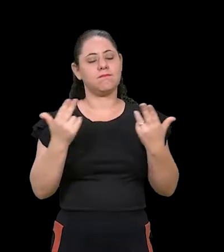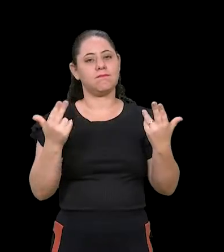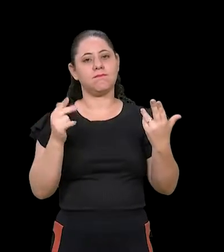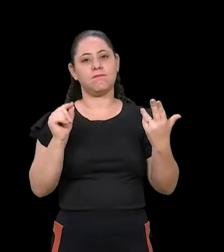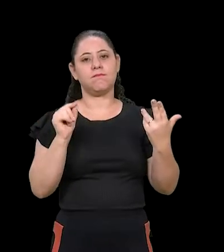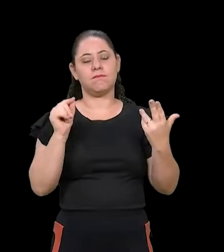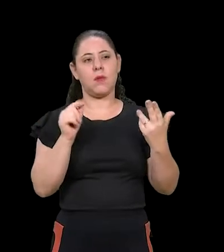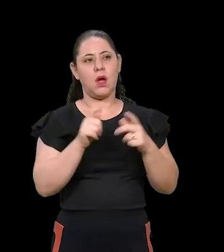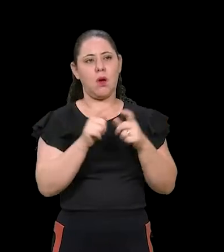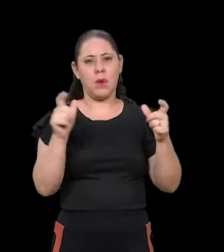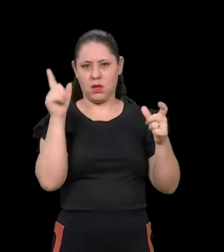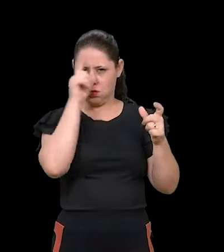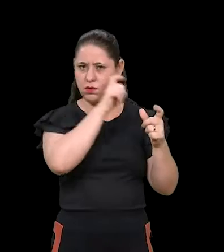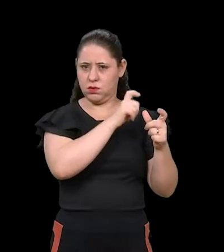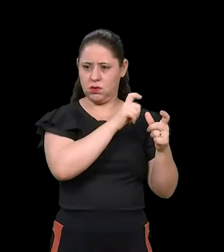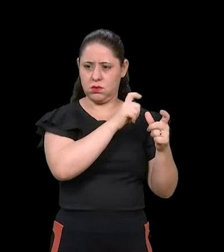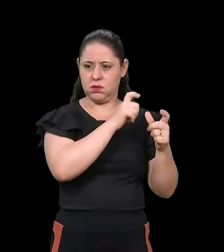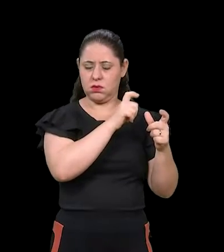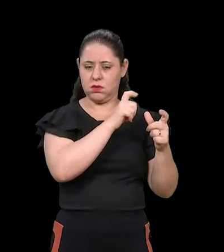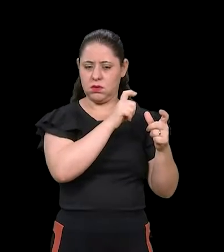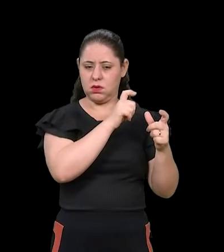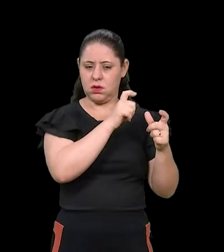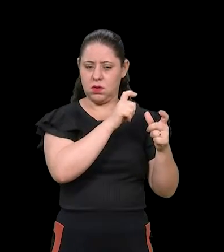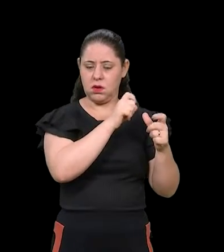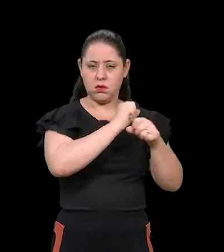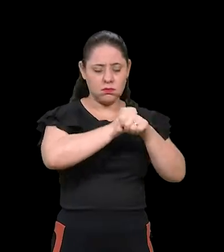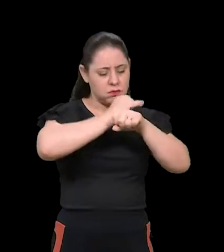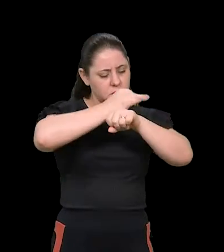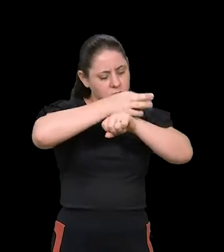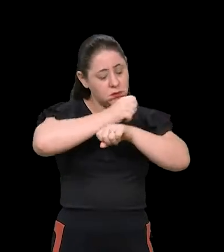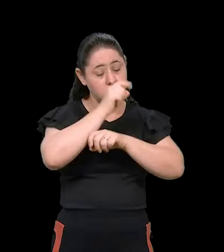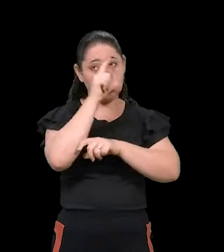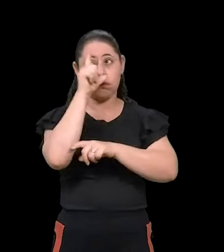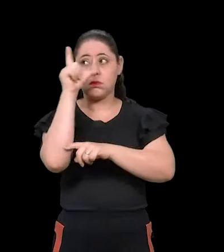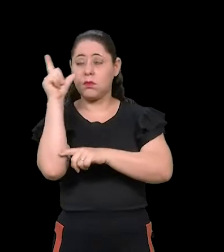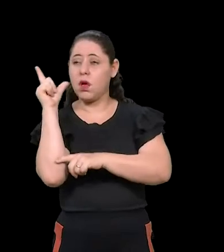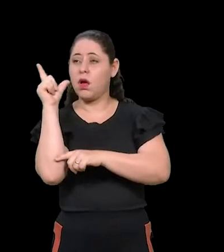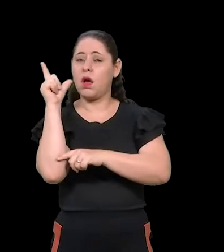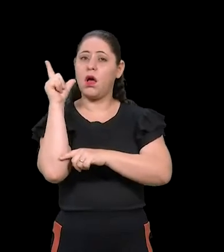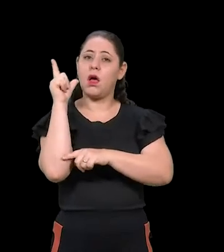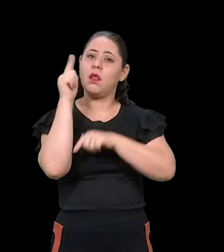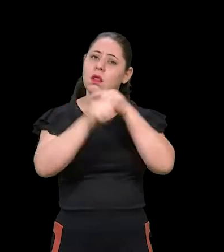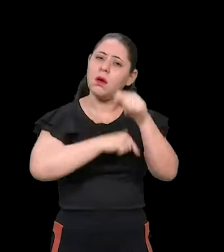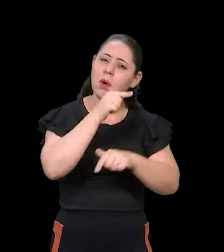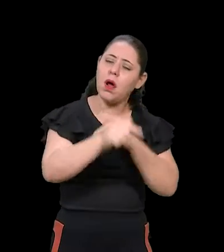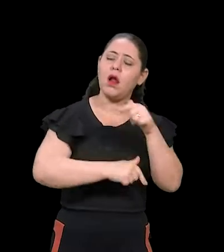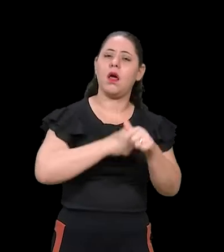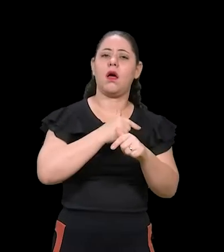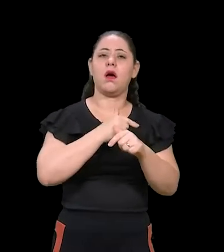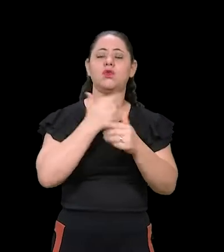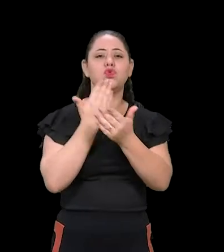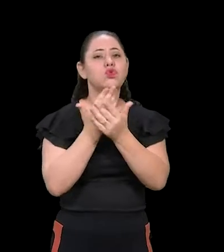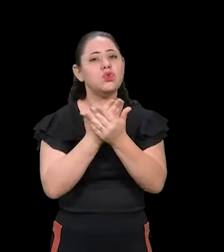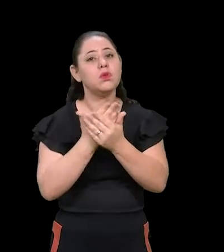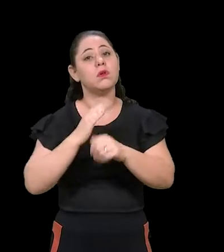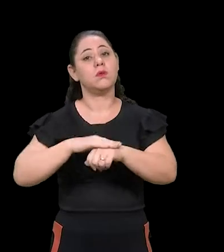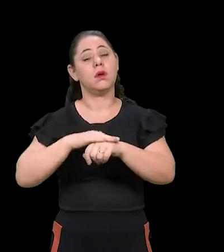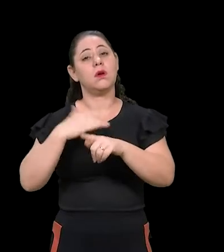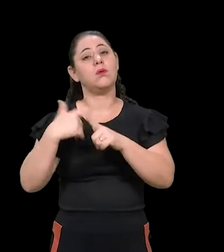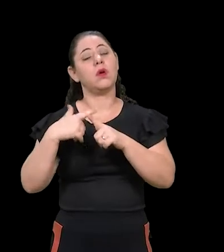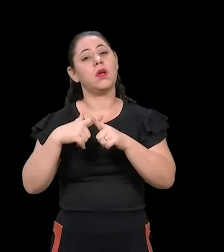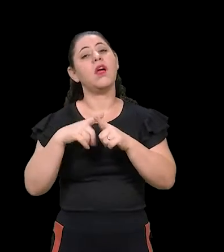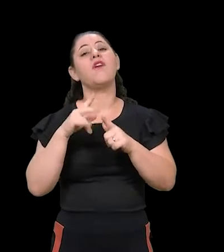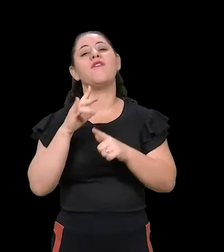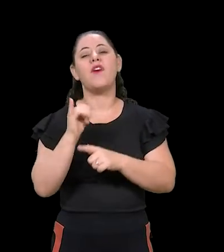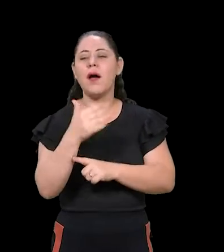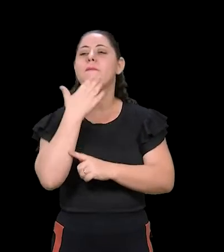dificuldade, acorda mais cedo, trabalha mais, entrega um pouco mais, estuda um pouco mais, porque vai passar, vai melhorar. E